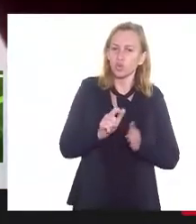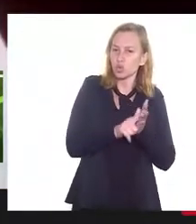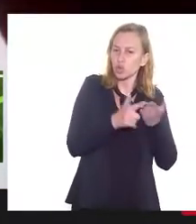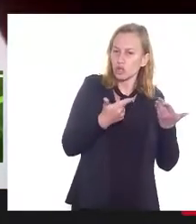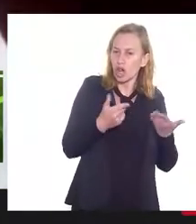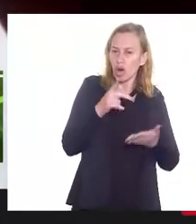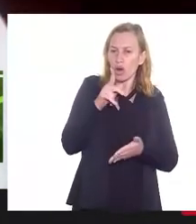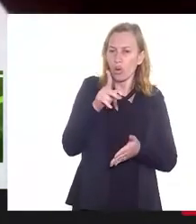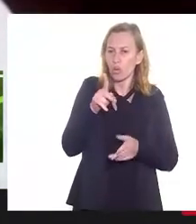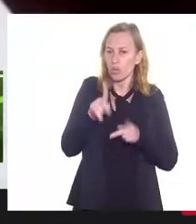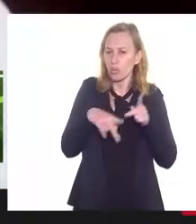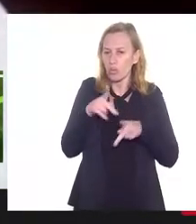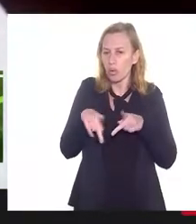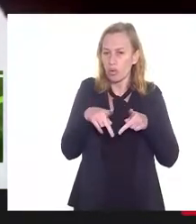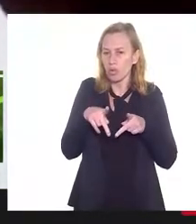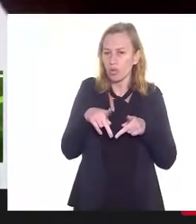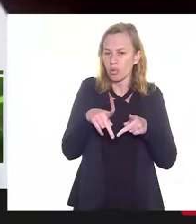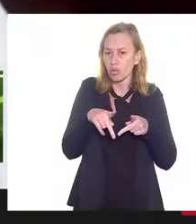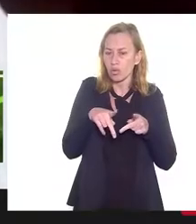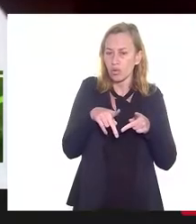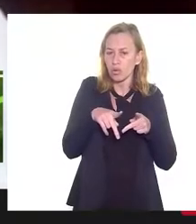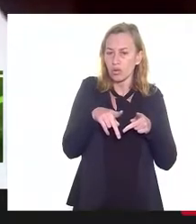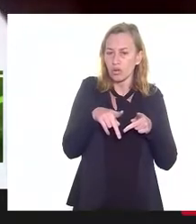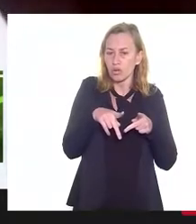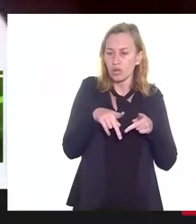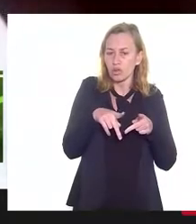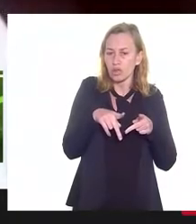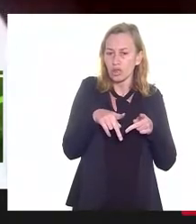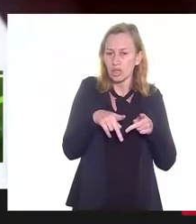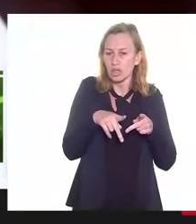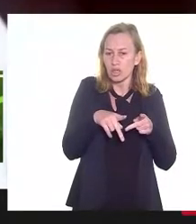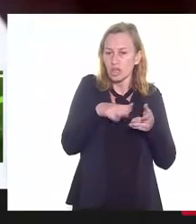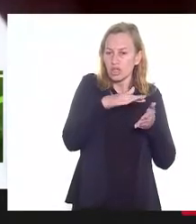não achei, mas está guardado em algum lugar, e ele fez uma